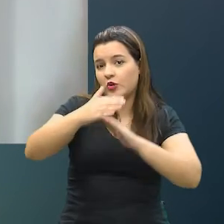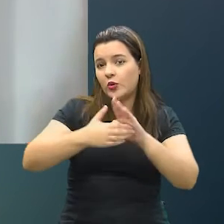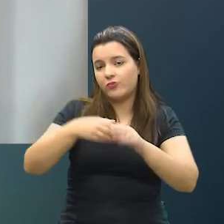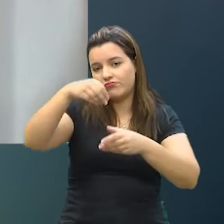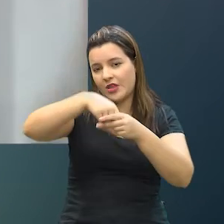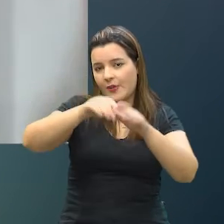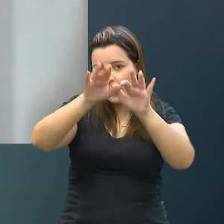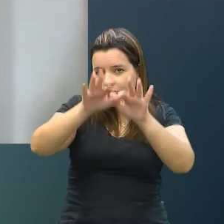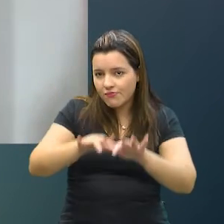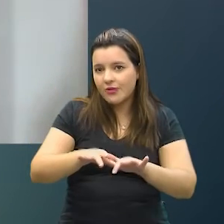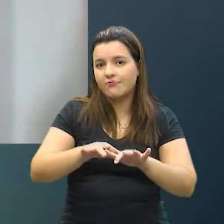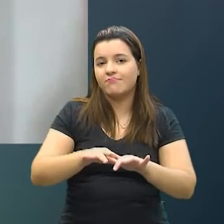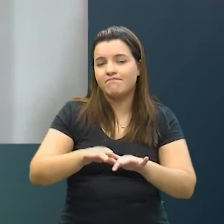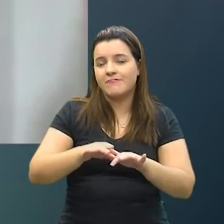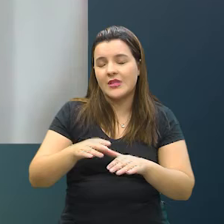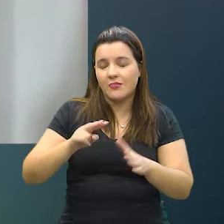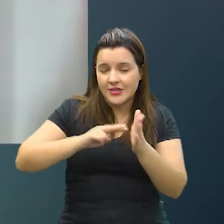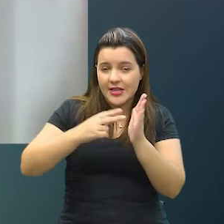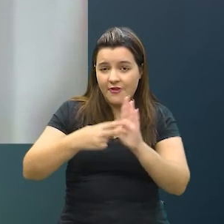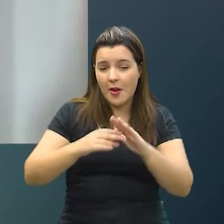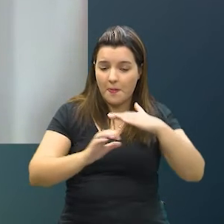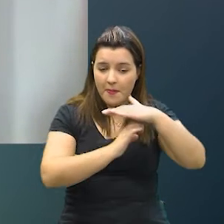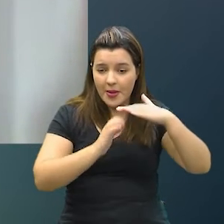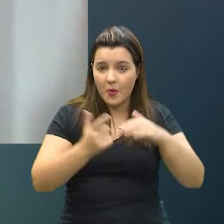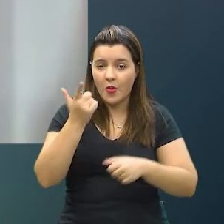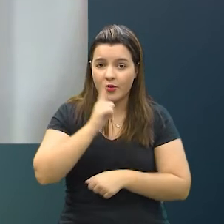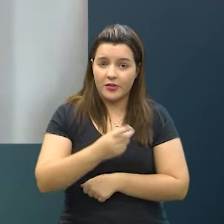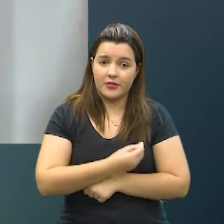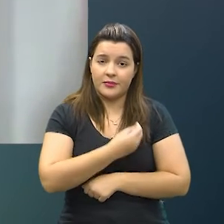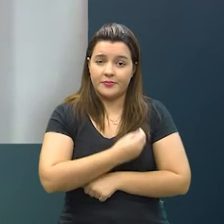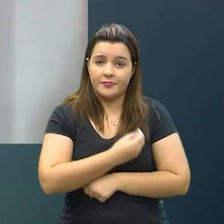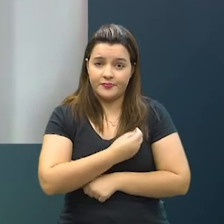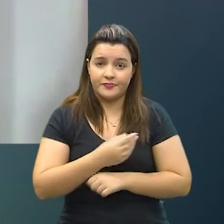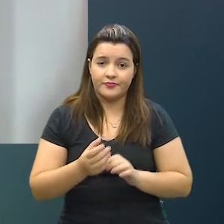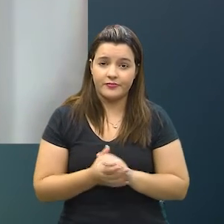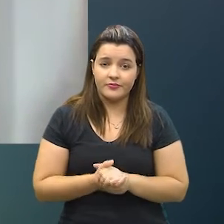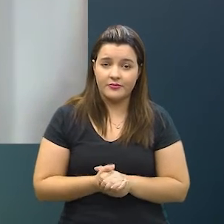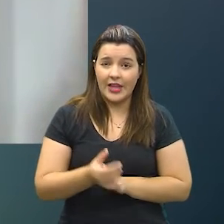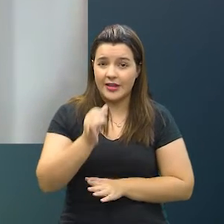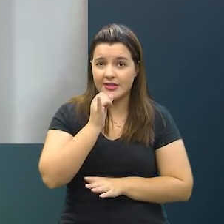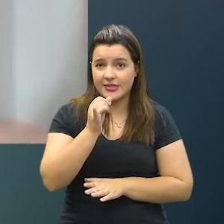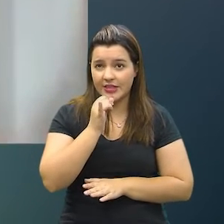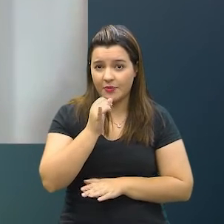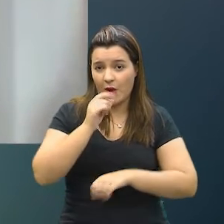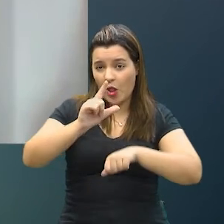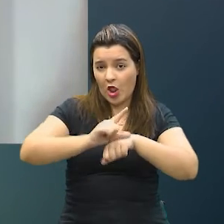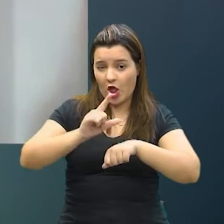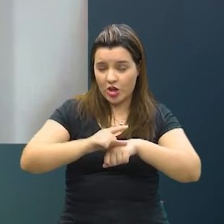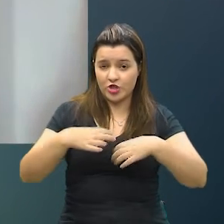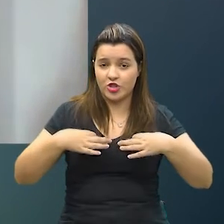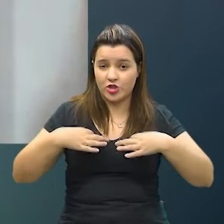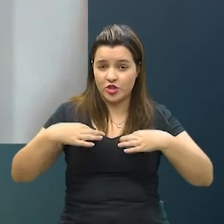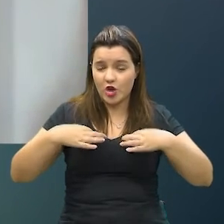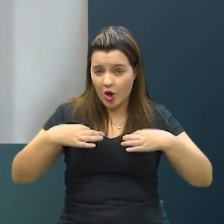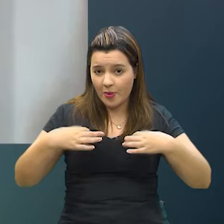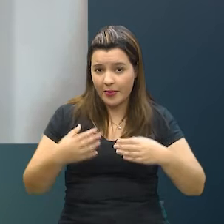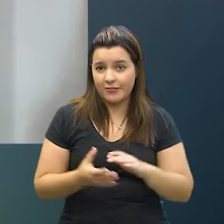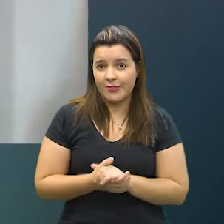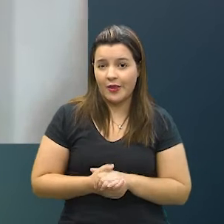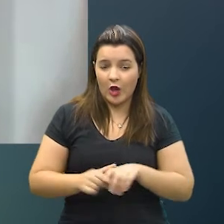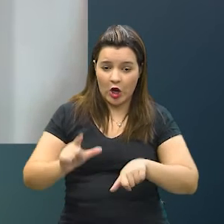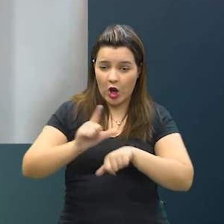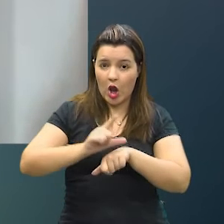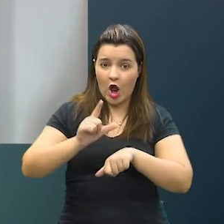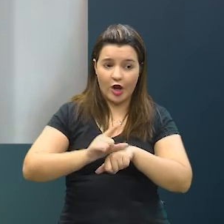significou a sobrevivência, né? Então, quando a gente pega, por exemplo, lá um comércio de roupas, né? Para quem hoje trabalha aí com roupa.